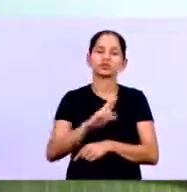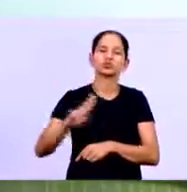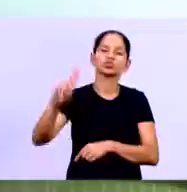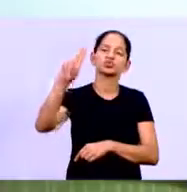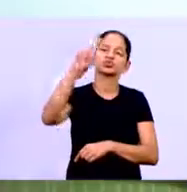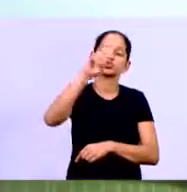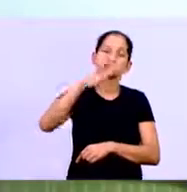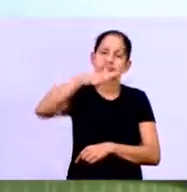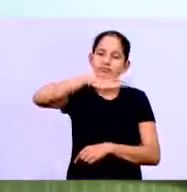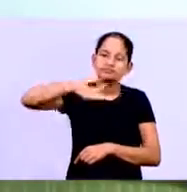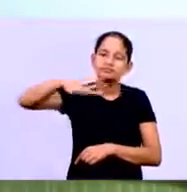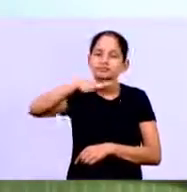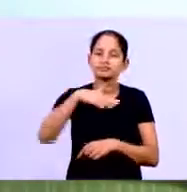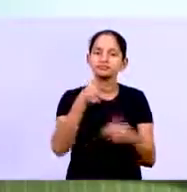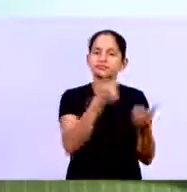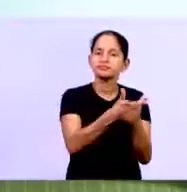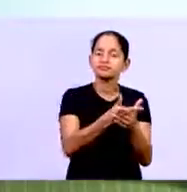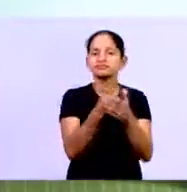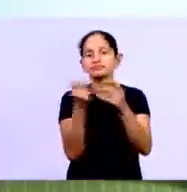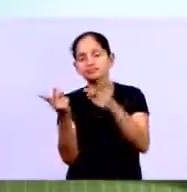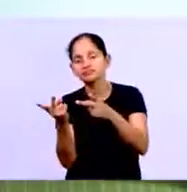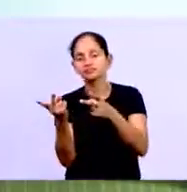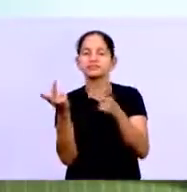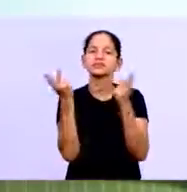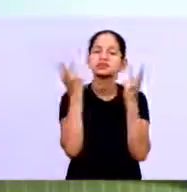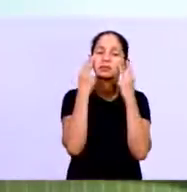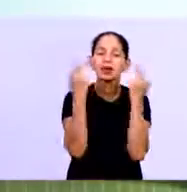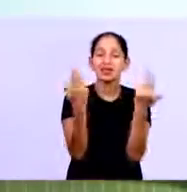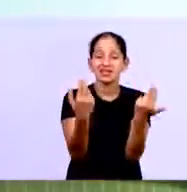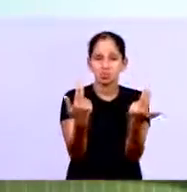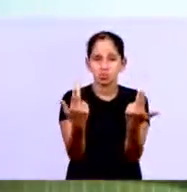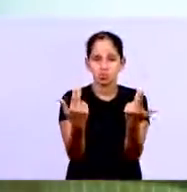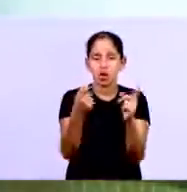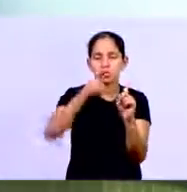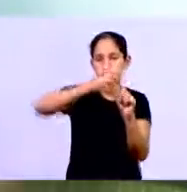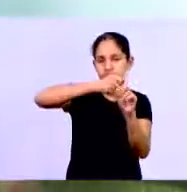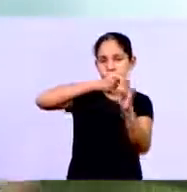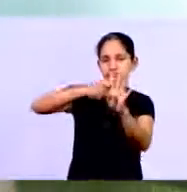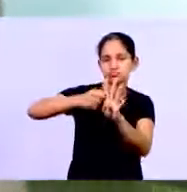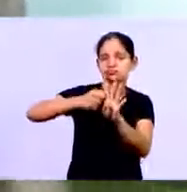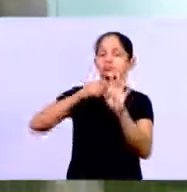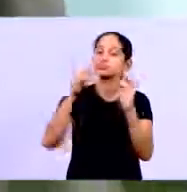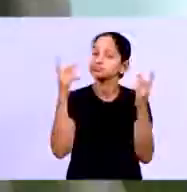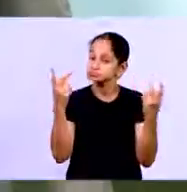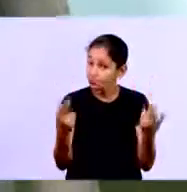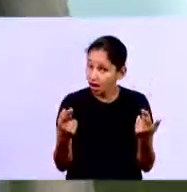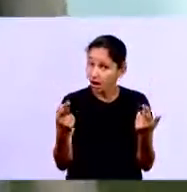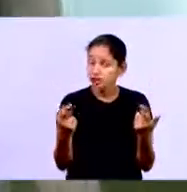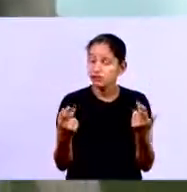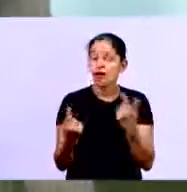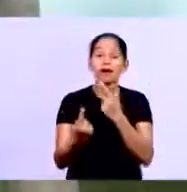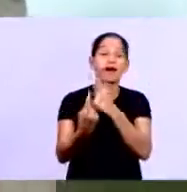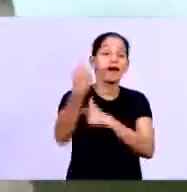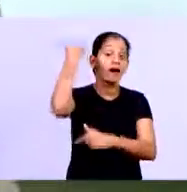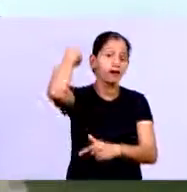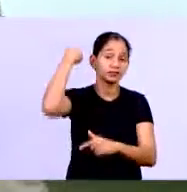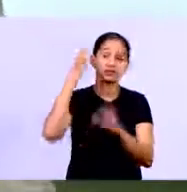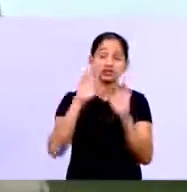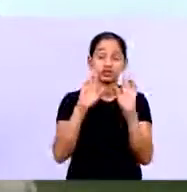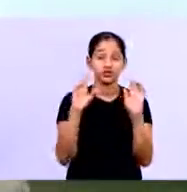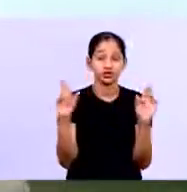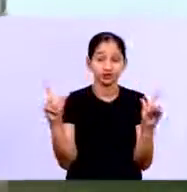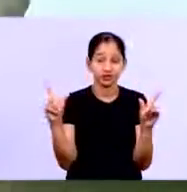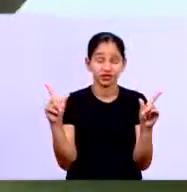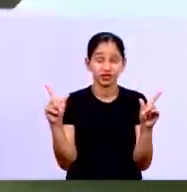dia a dia, quando você tem pagamentos iguais. Lembre-se, no sistema SAC, a amortização que